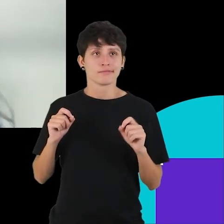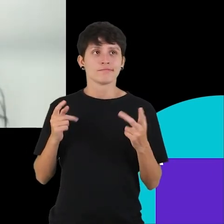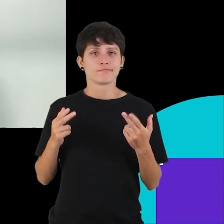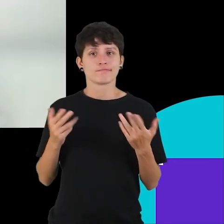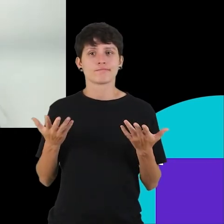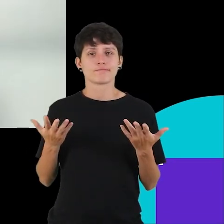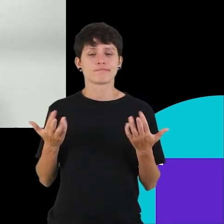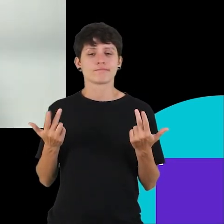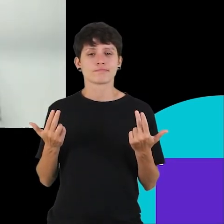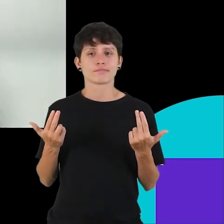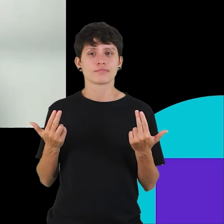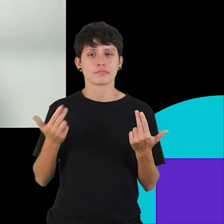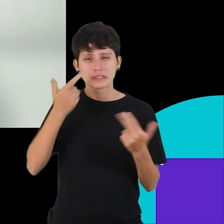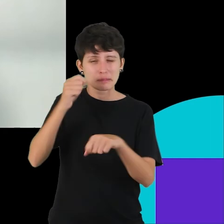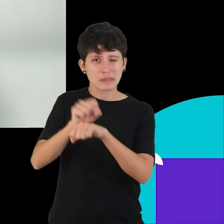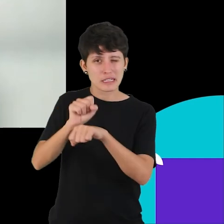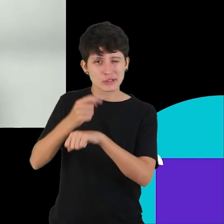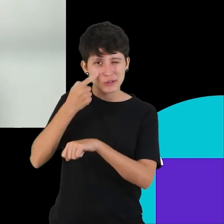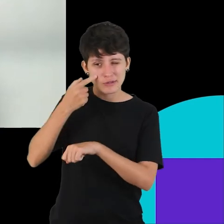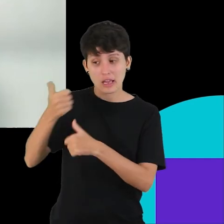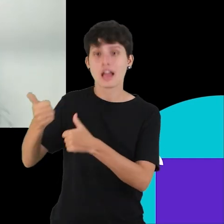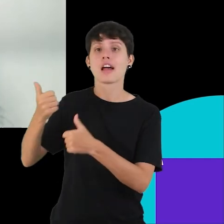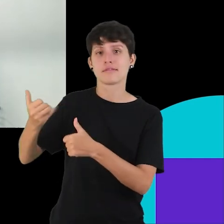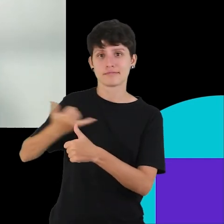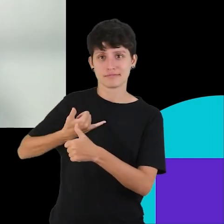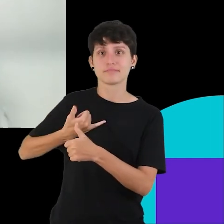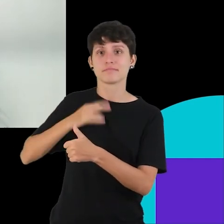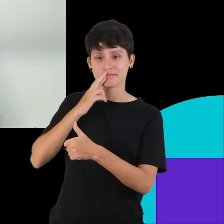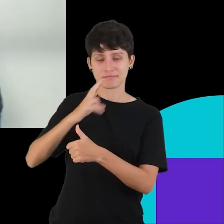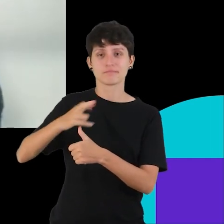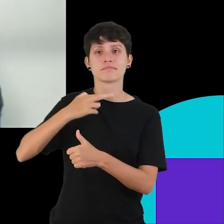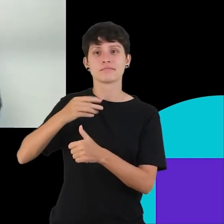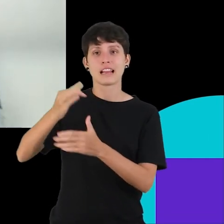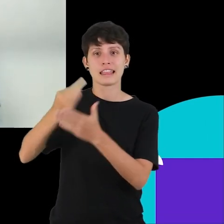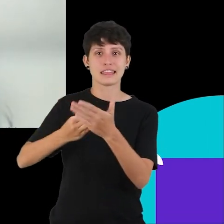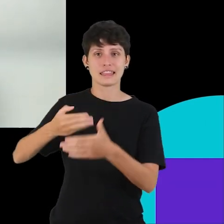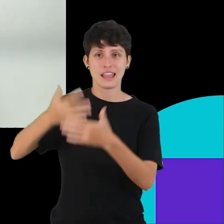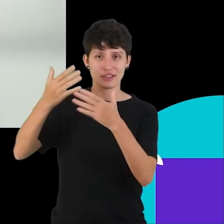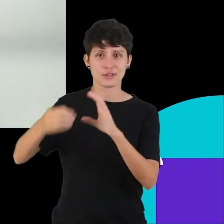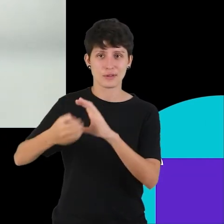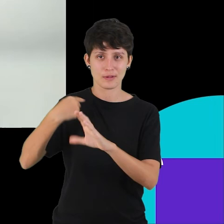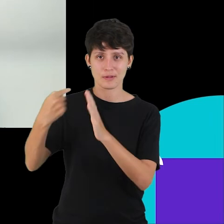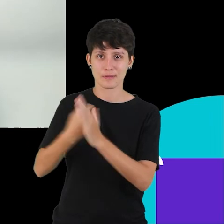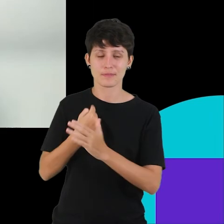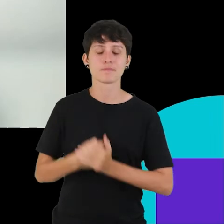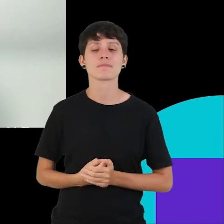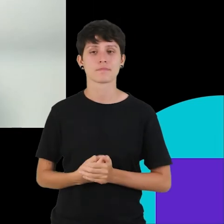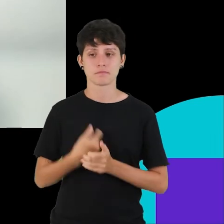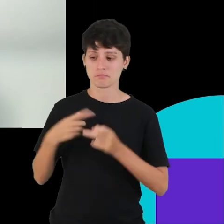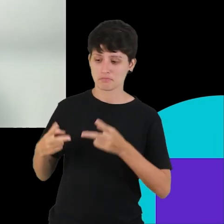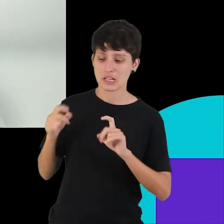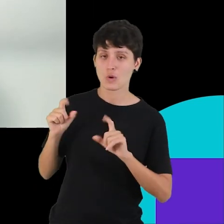agora. Eu vejo que na sociedade brasileira já tem um problema de educação, que é um problema estrutural que já vem